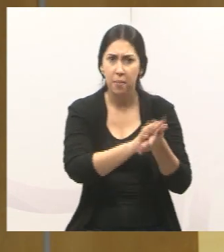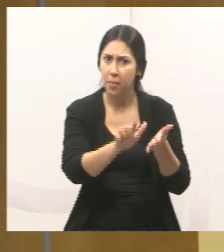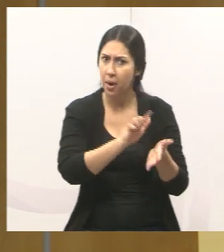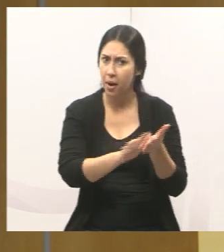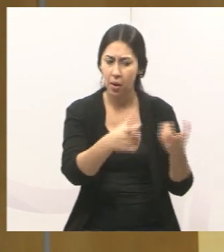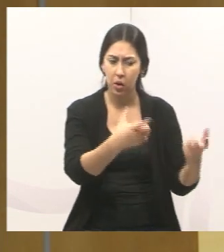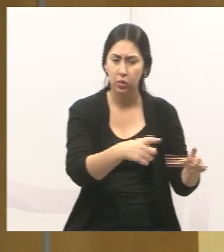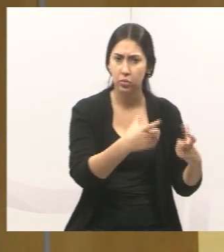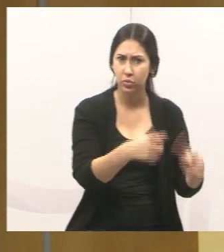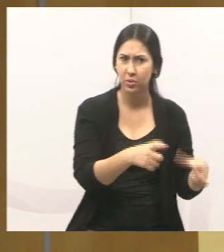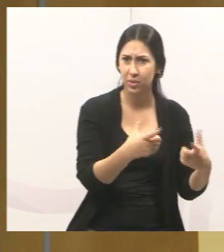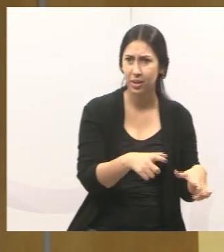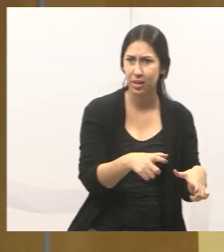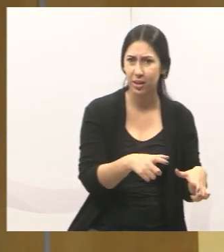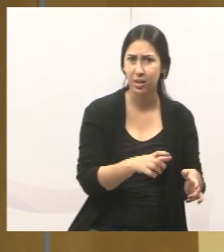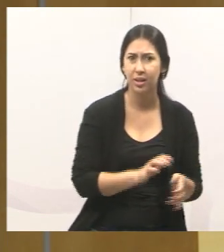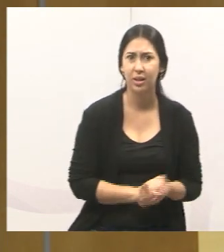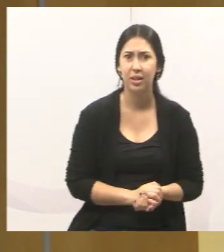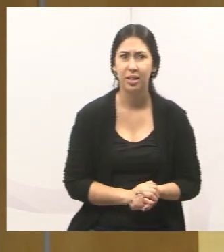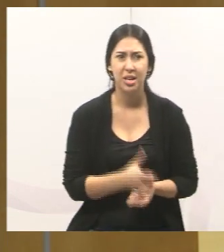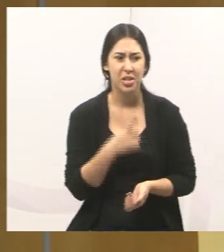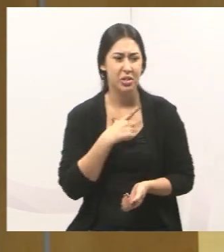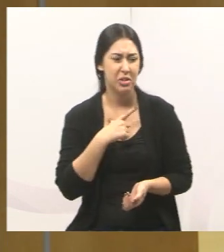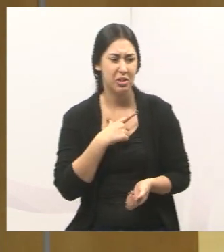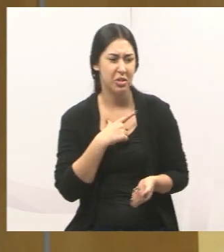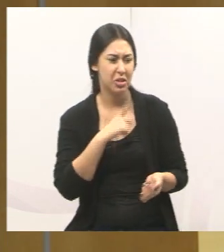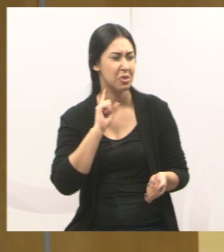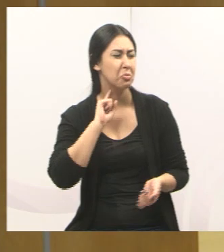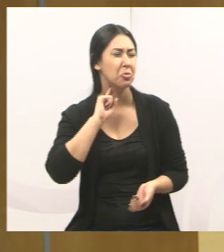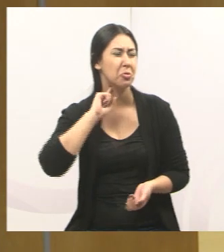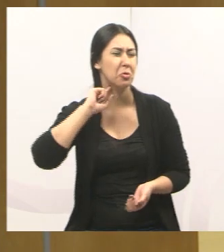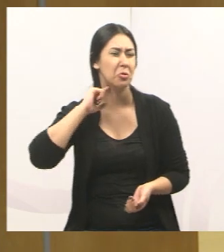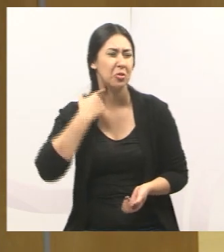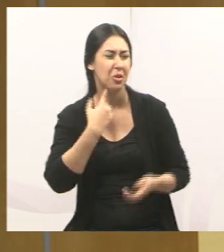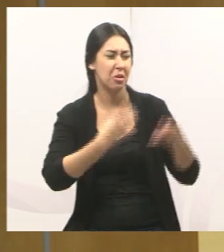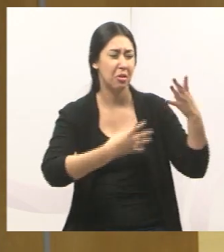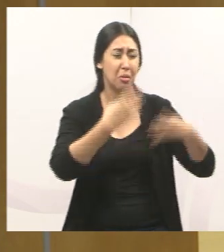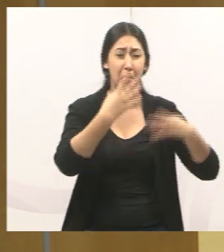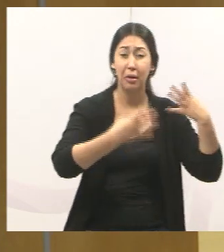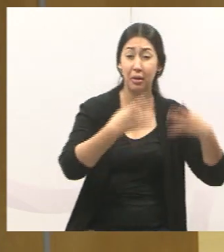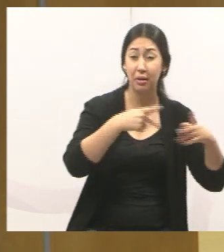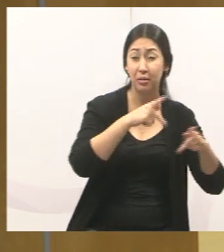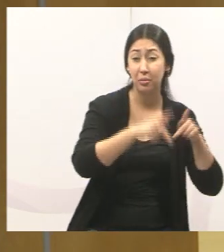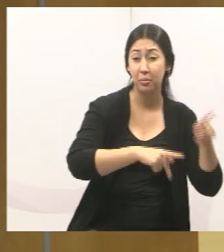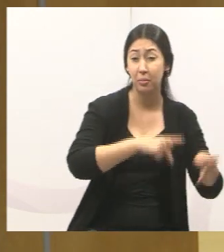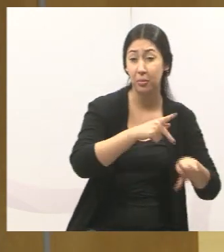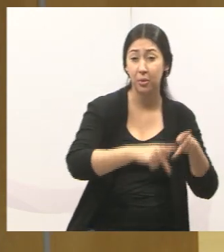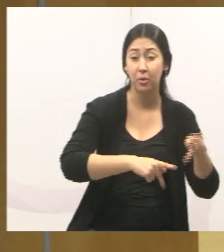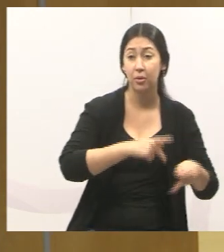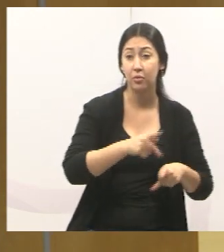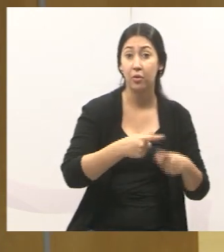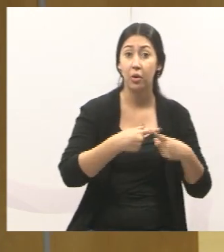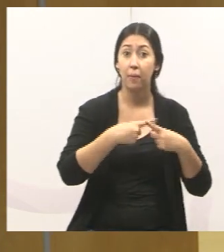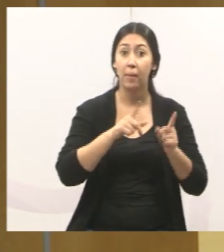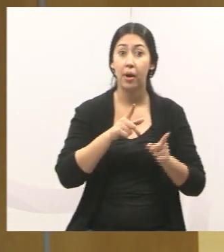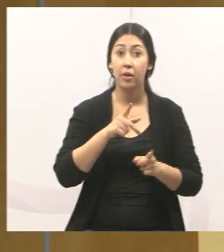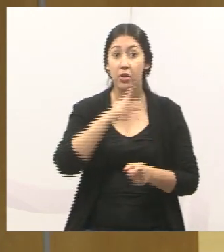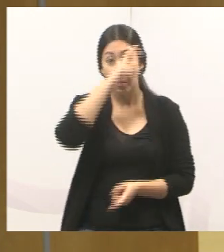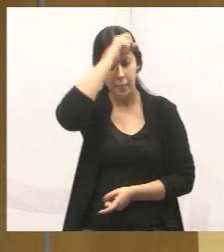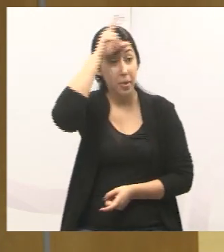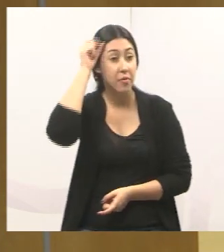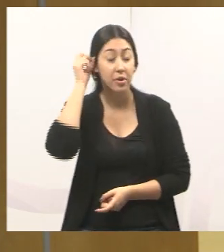estava ali cheio de cocô ali, perturbando a vida daquelas pessoas que moram ali no entorno, e o prefeito falou: puxa vida, eu